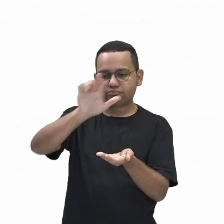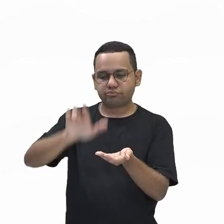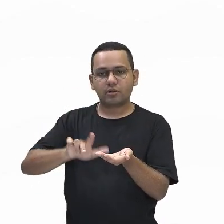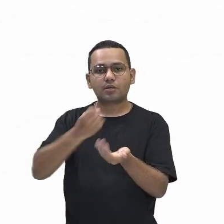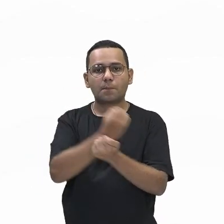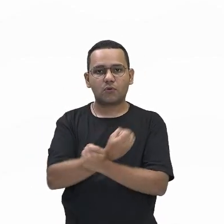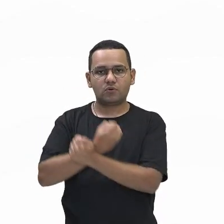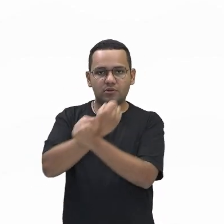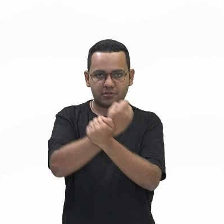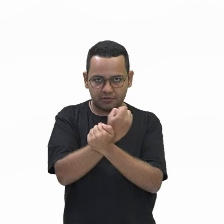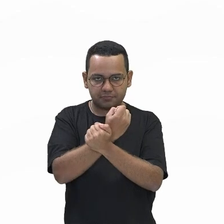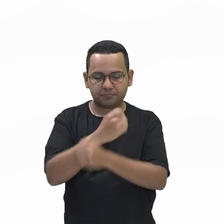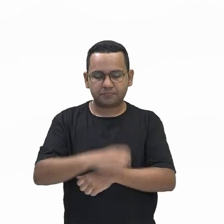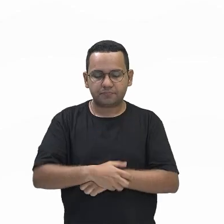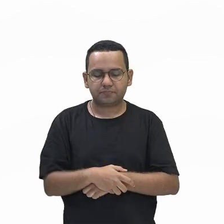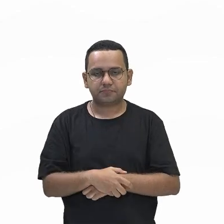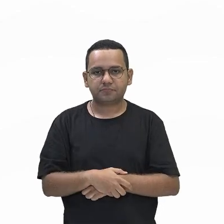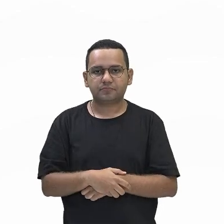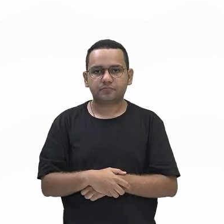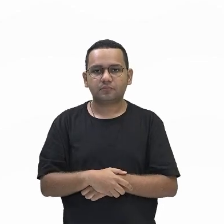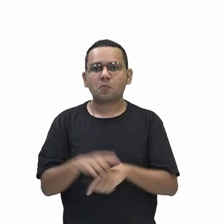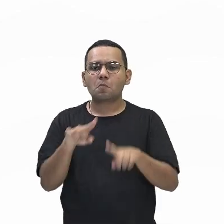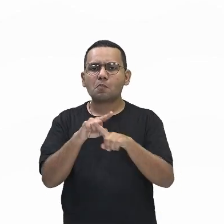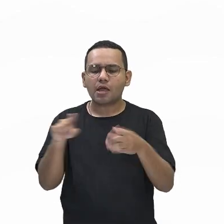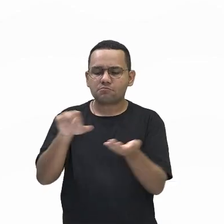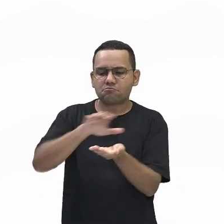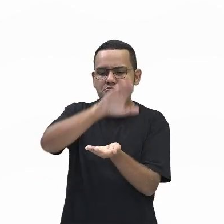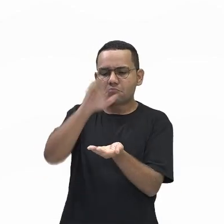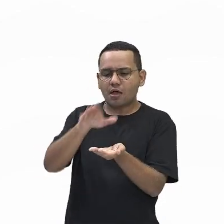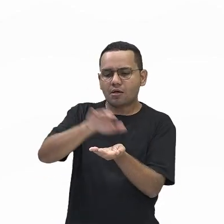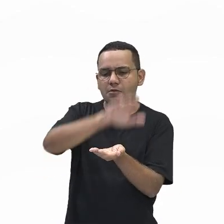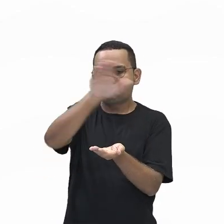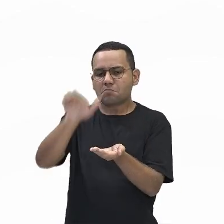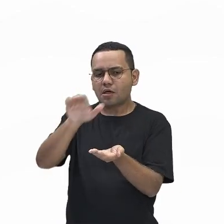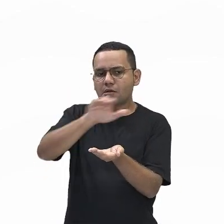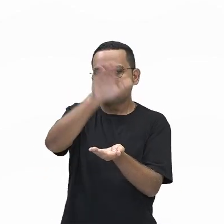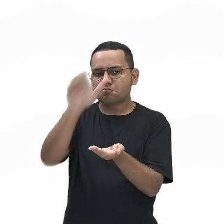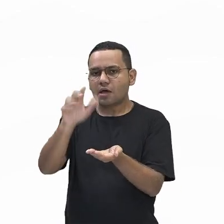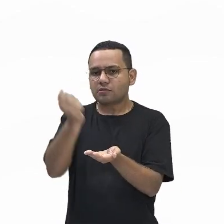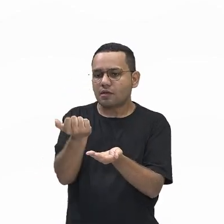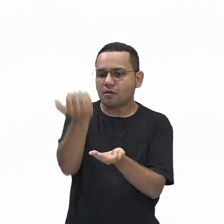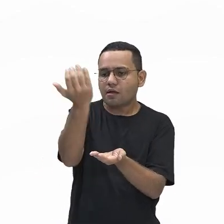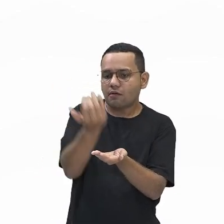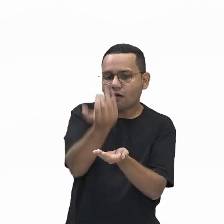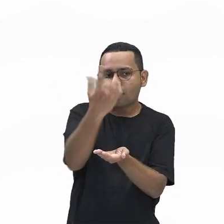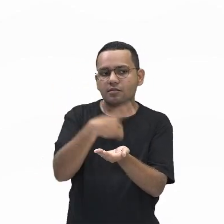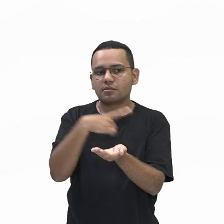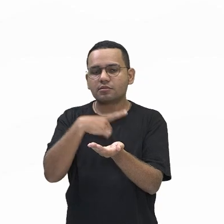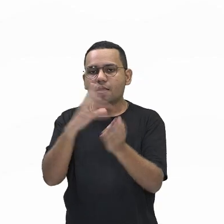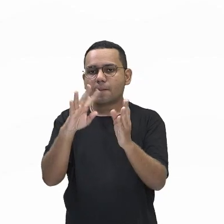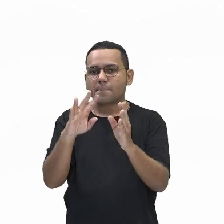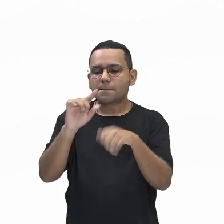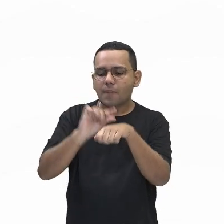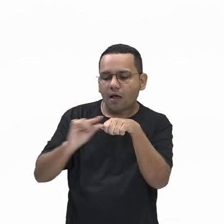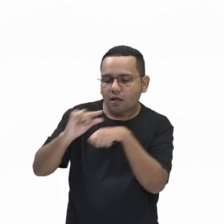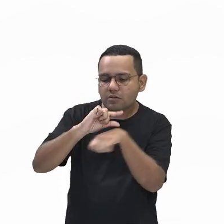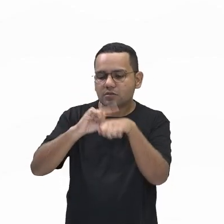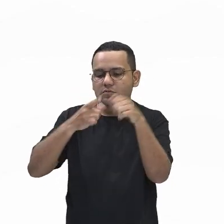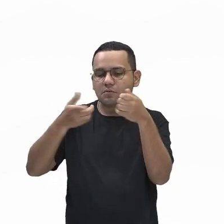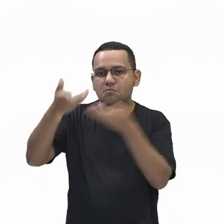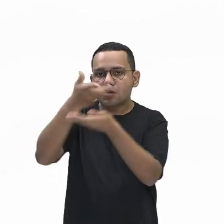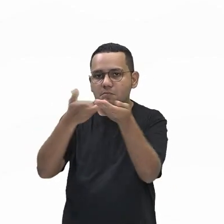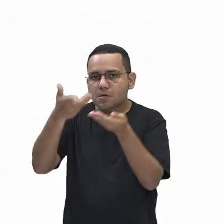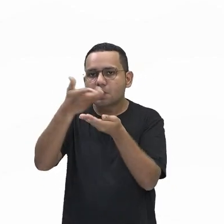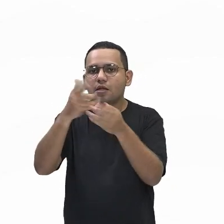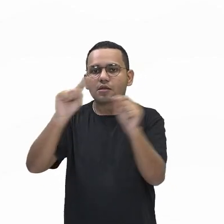estão ali com gases, né, com interações de partículas, também com seres vivos, todos esses compõem